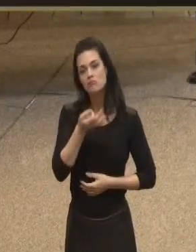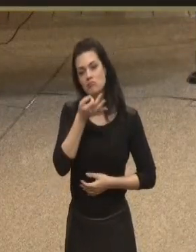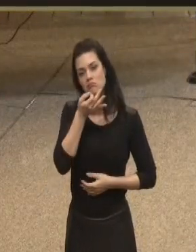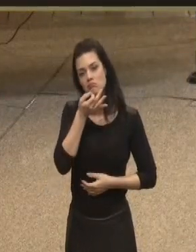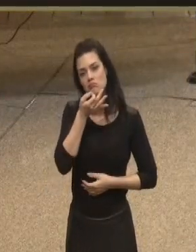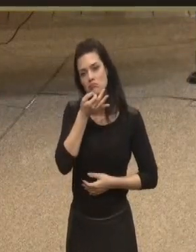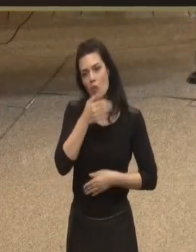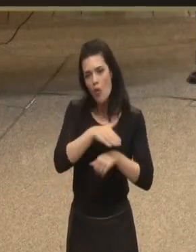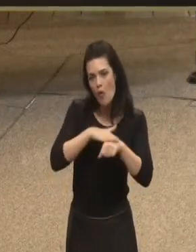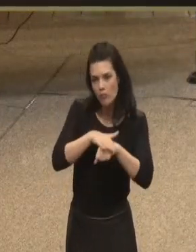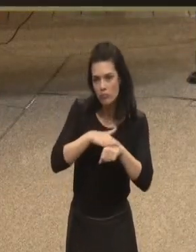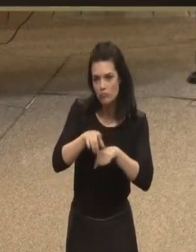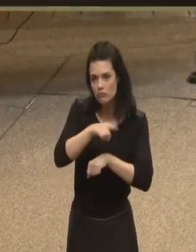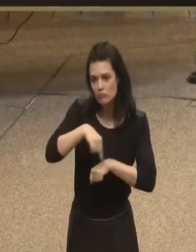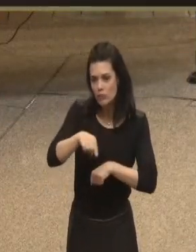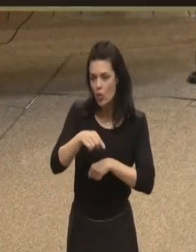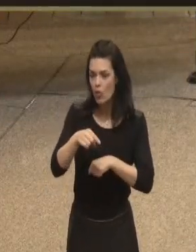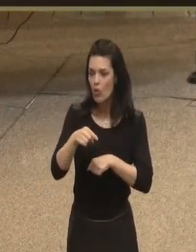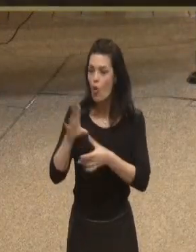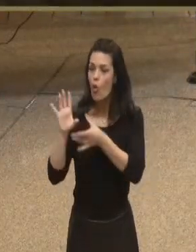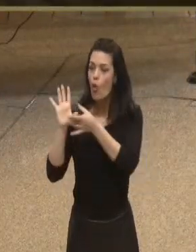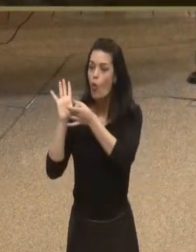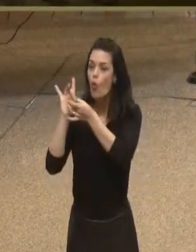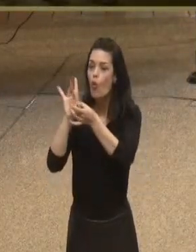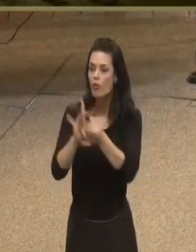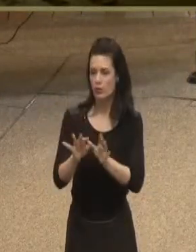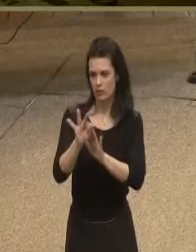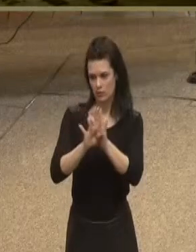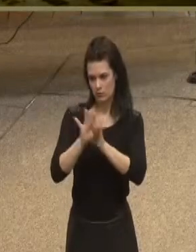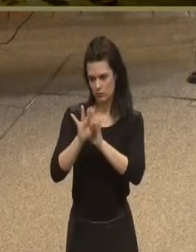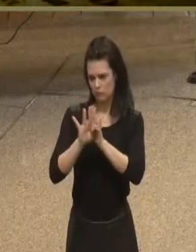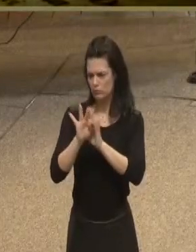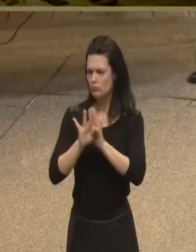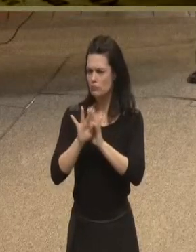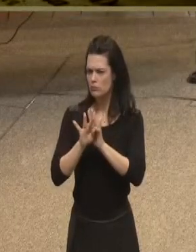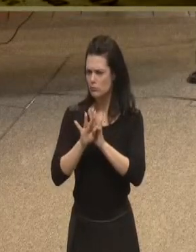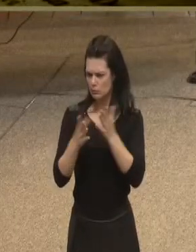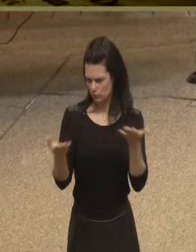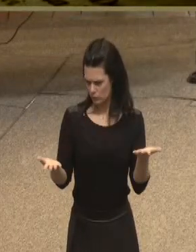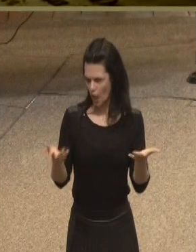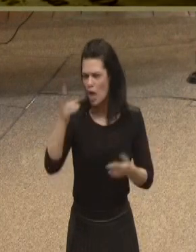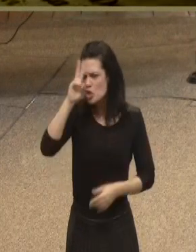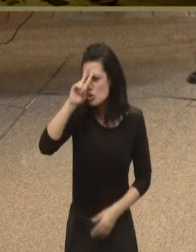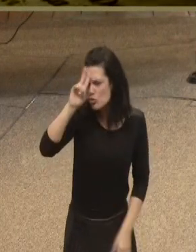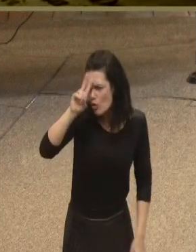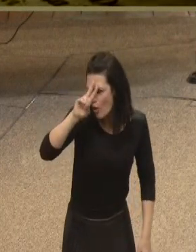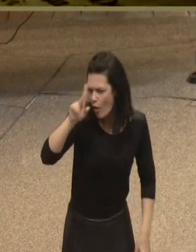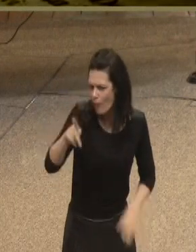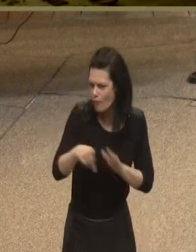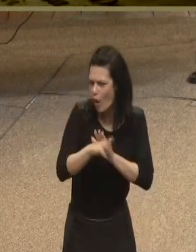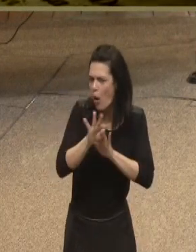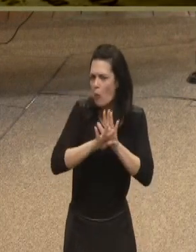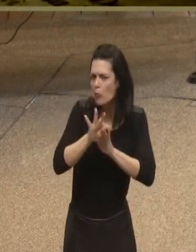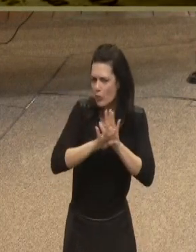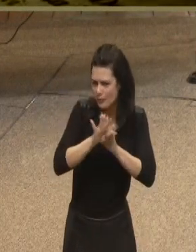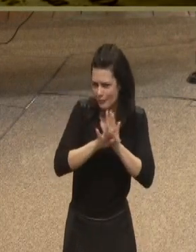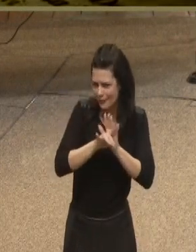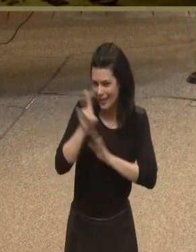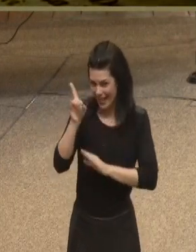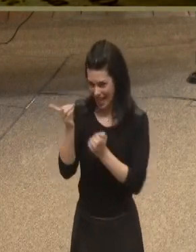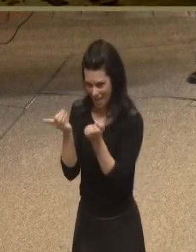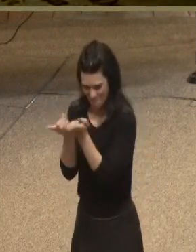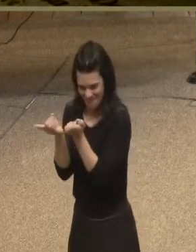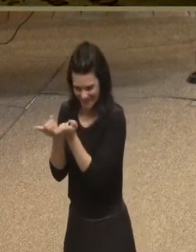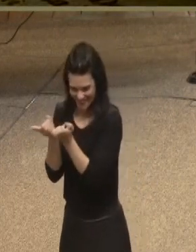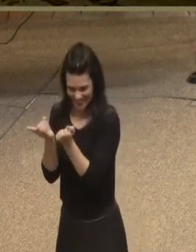do contexto desse texto. Temos aprendido, especialmente na escola dominical,